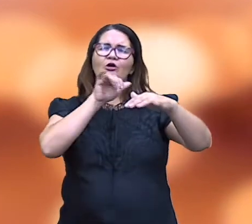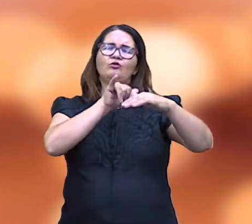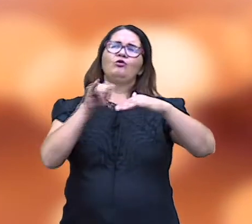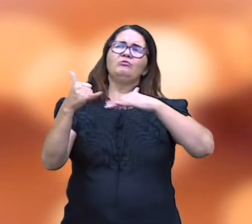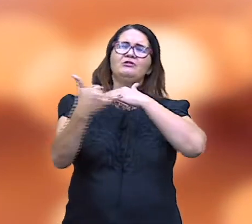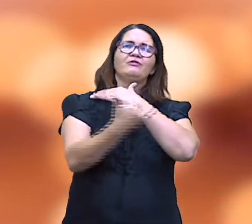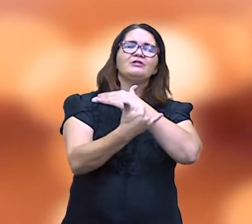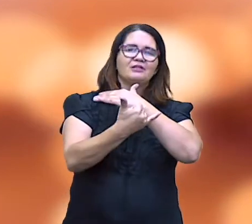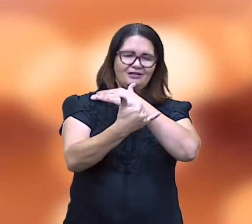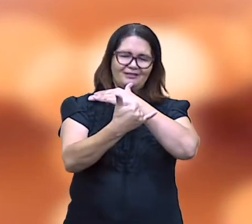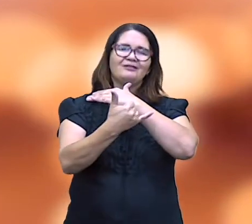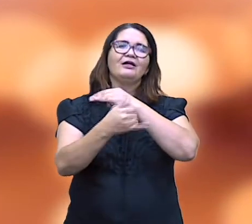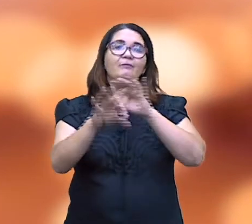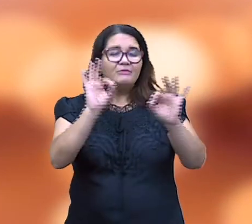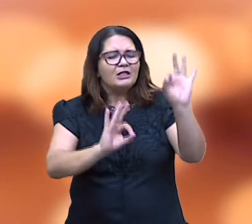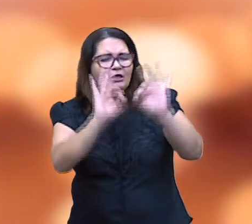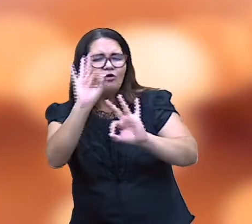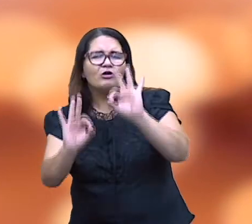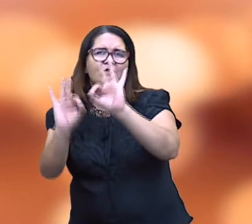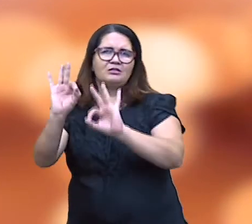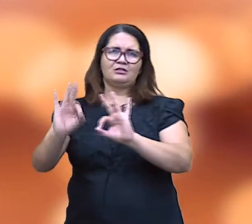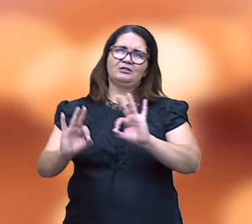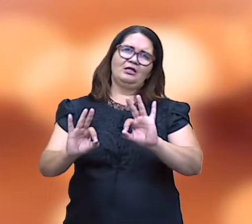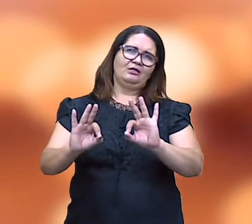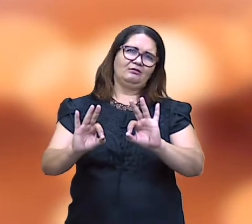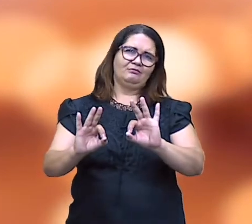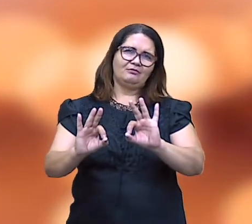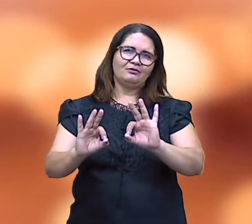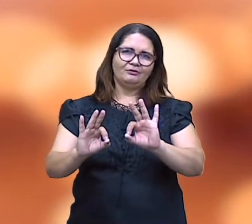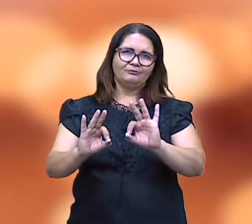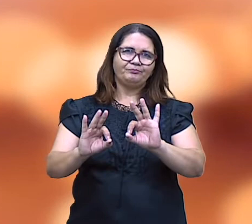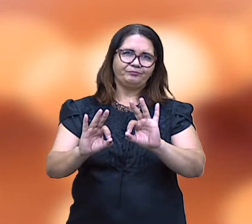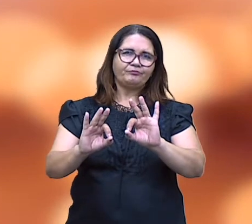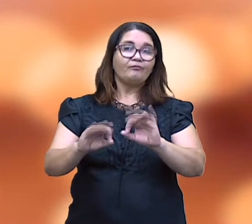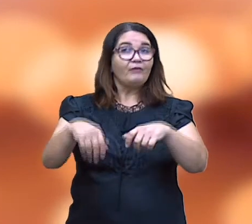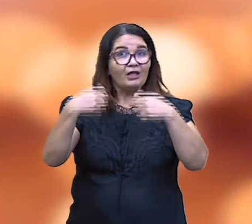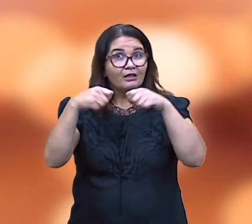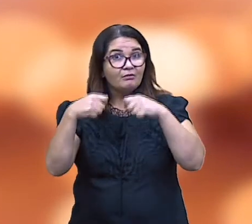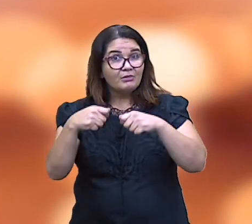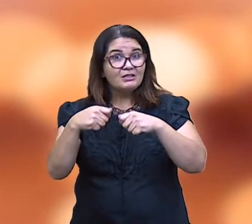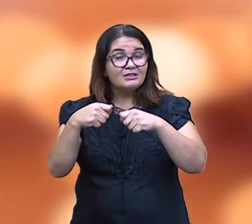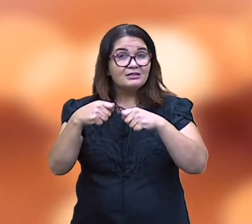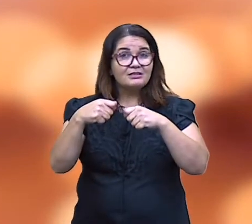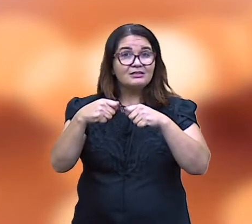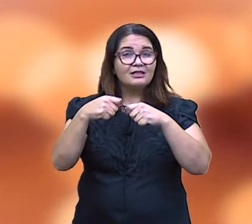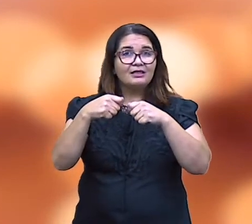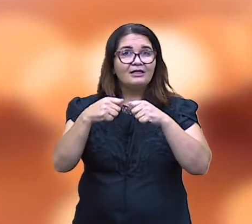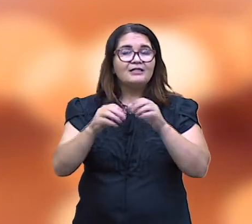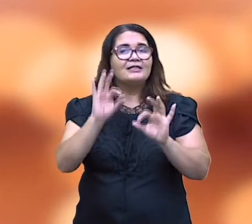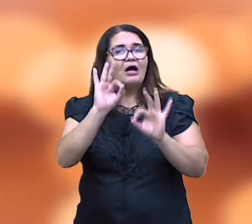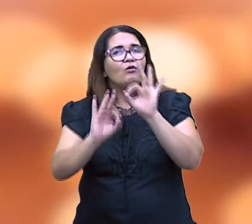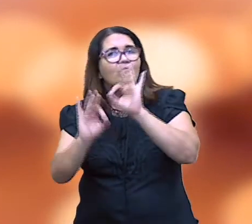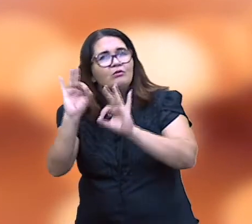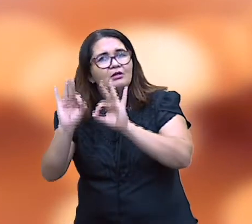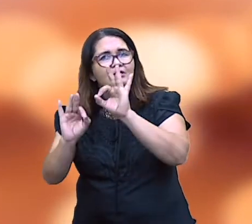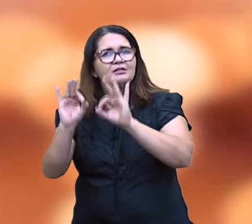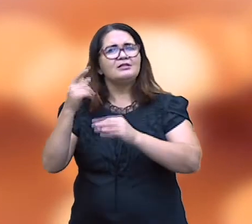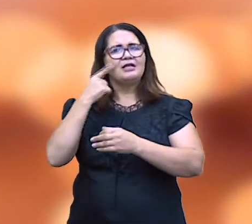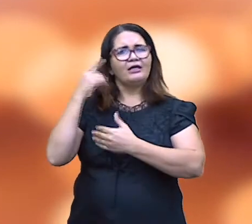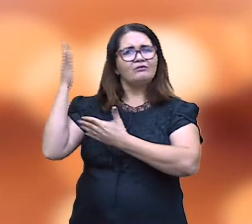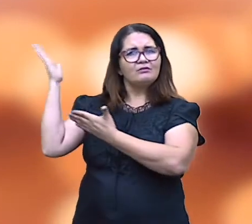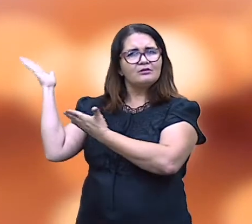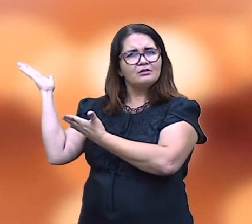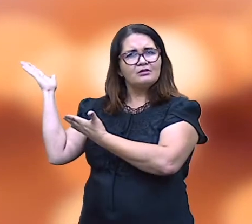nisso? Pois é, ele deve ser formatado assim, desse jeitinho, porque dessa maneira,